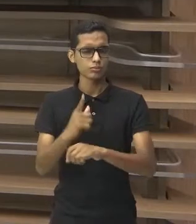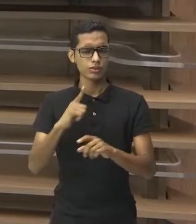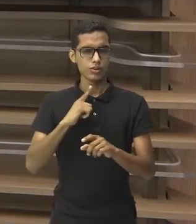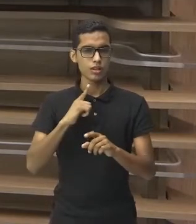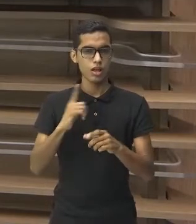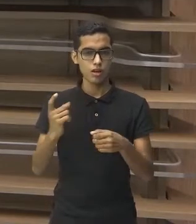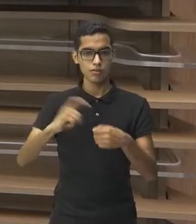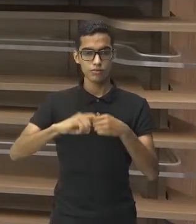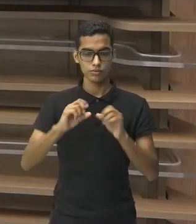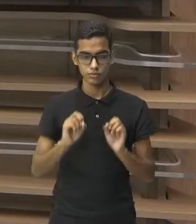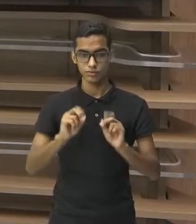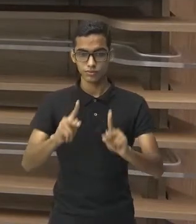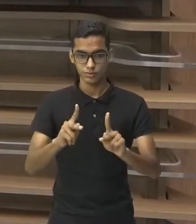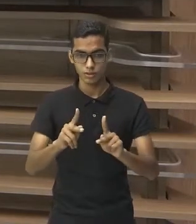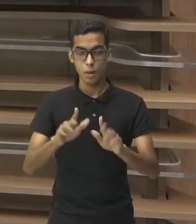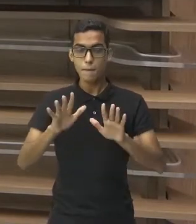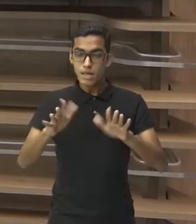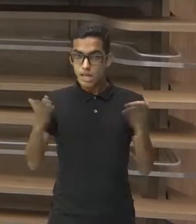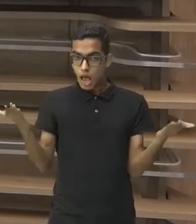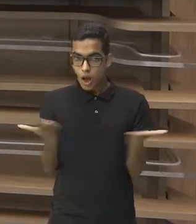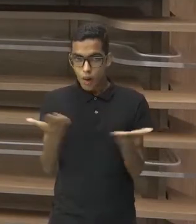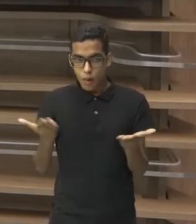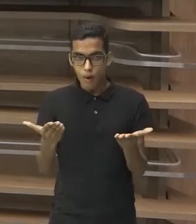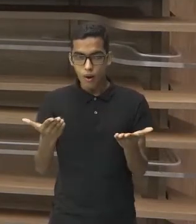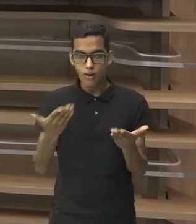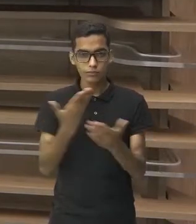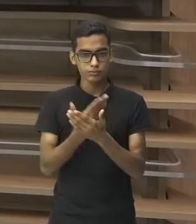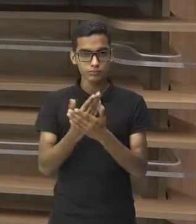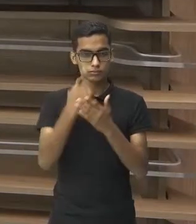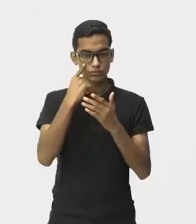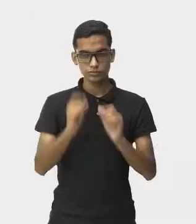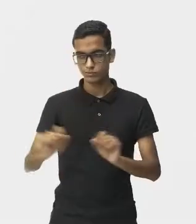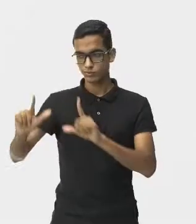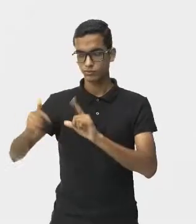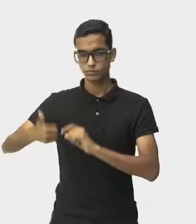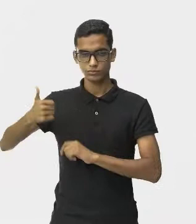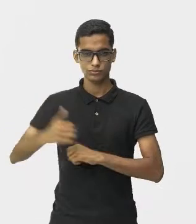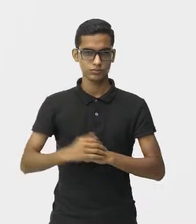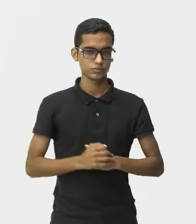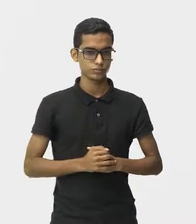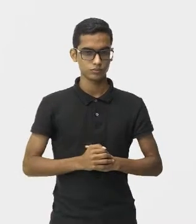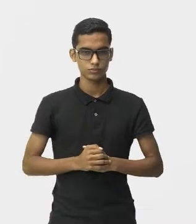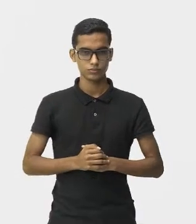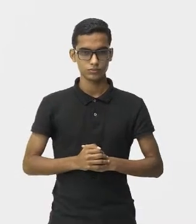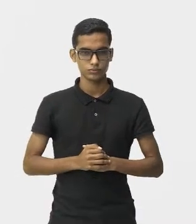voltar com ela, tá, gente? Mas agora vamos à aula, o primeiro slide pra gente na tela.